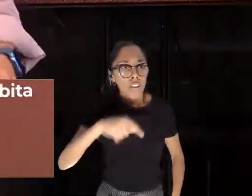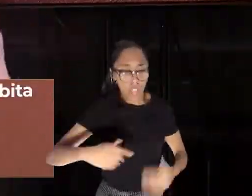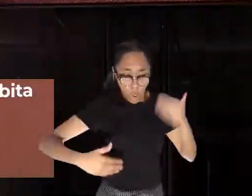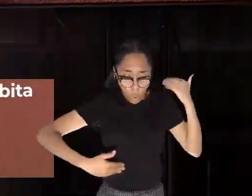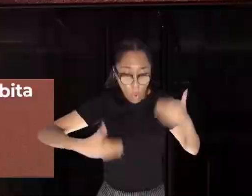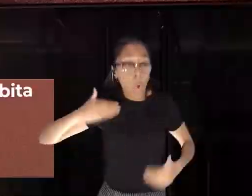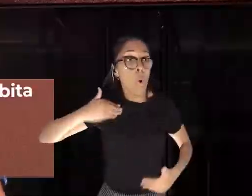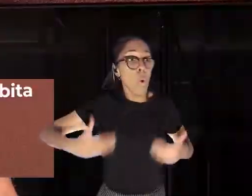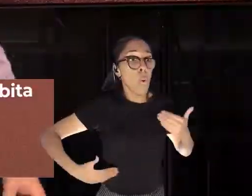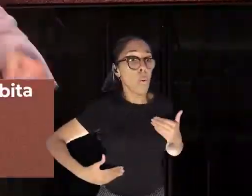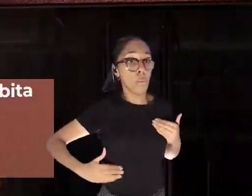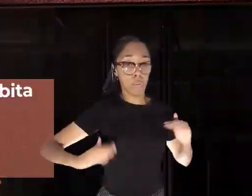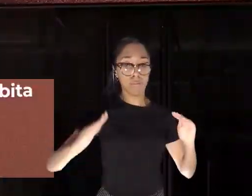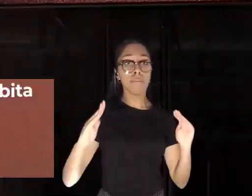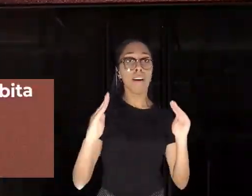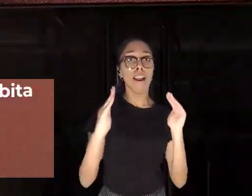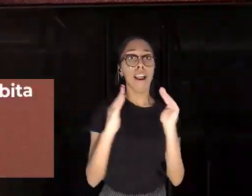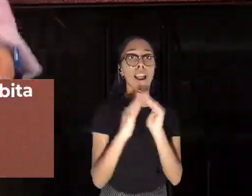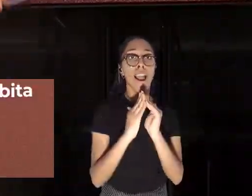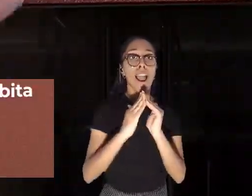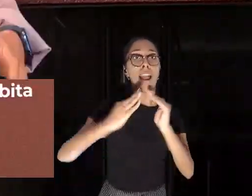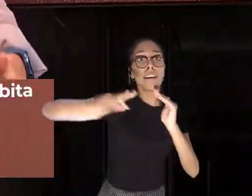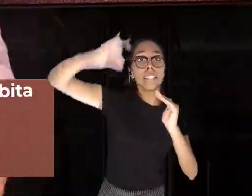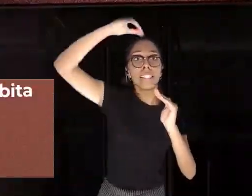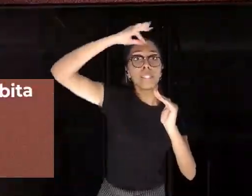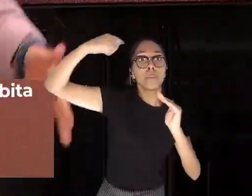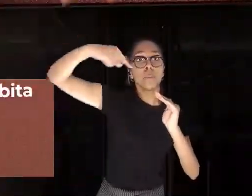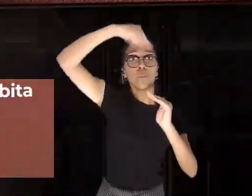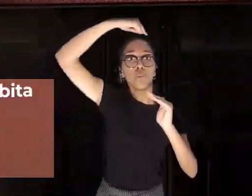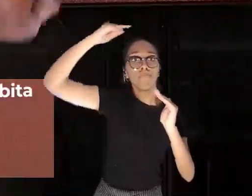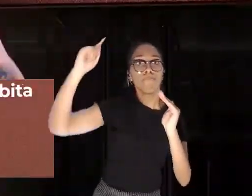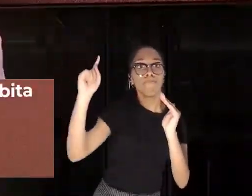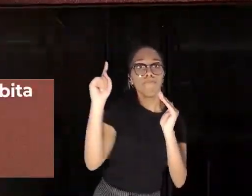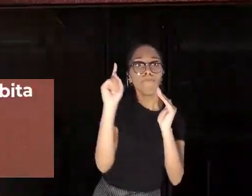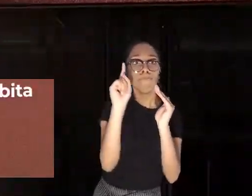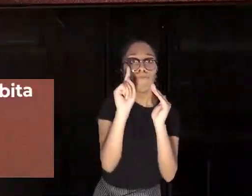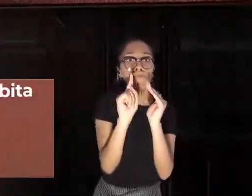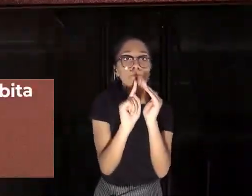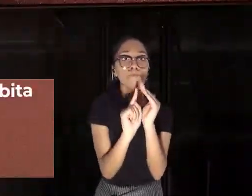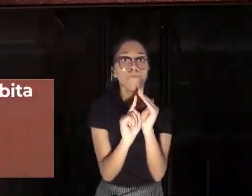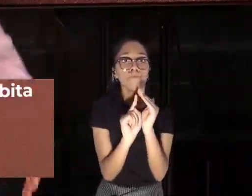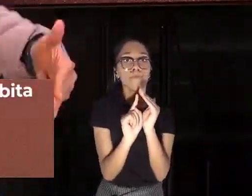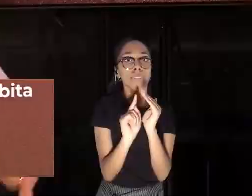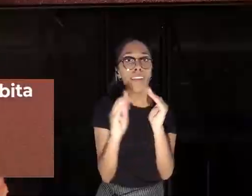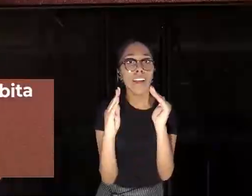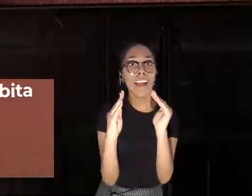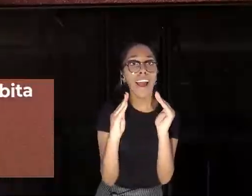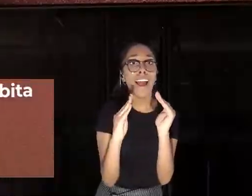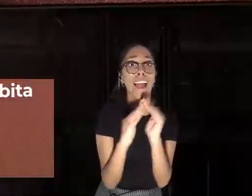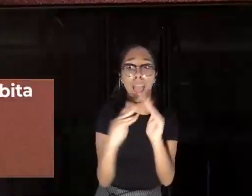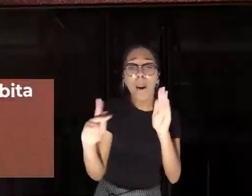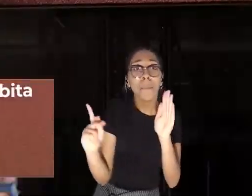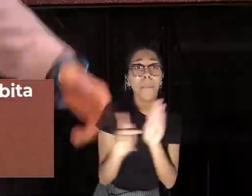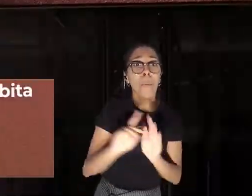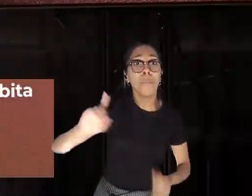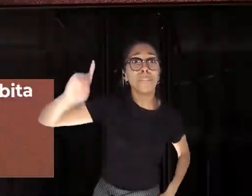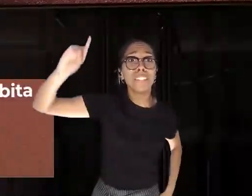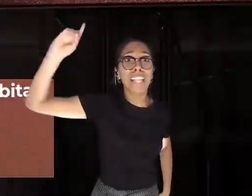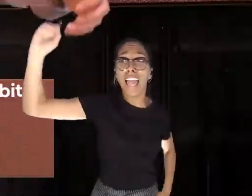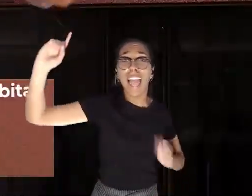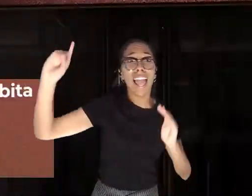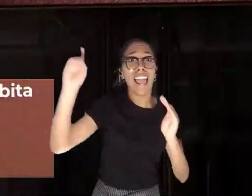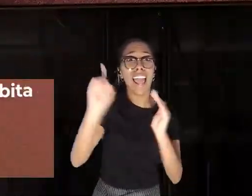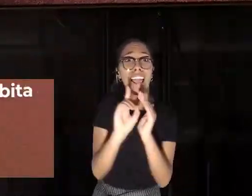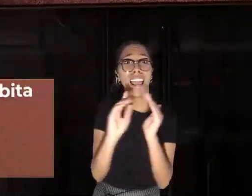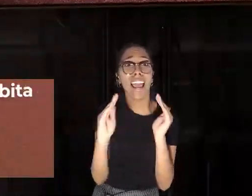quê? É o quê? Santuário. O que que tem no santuário? Deus. Acaso o